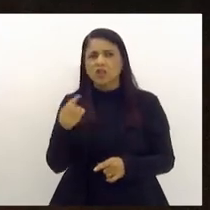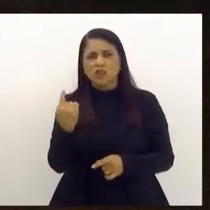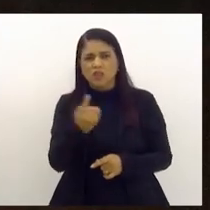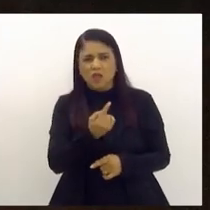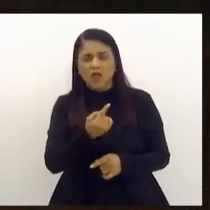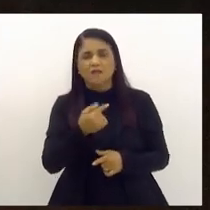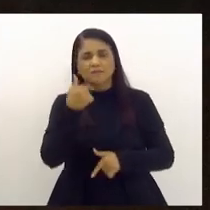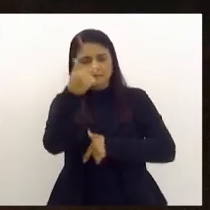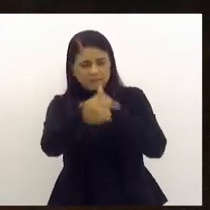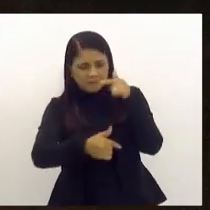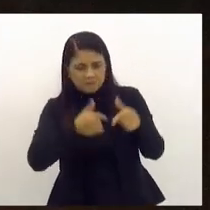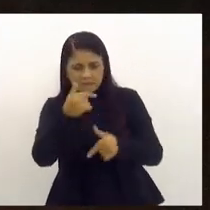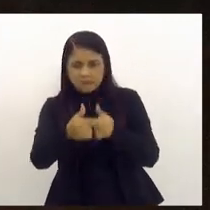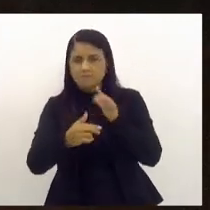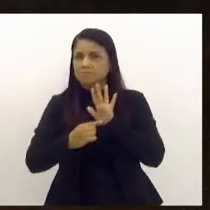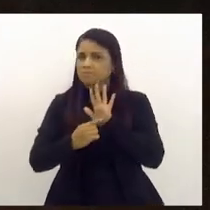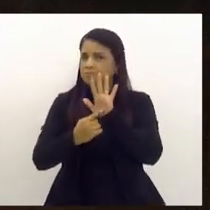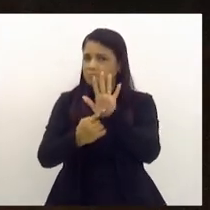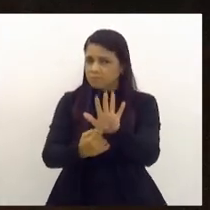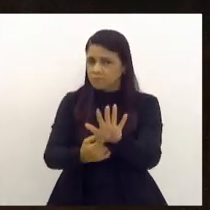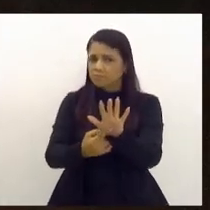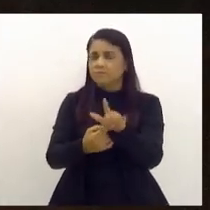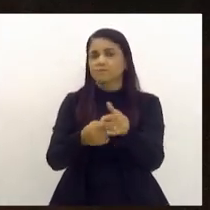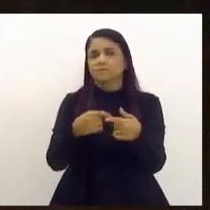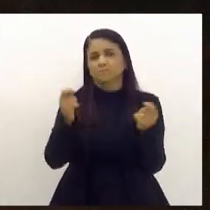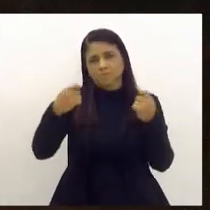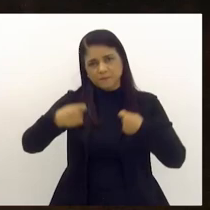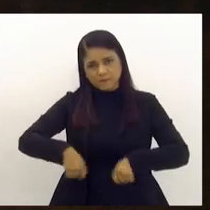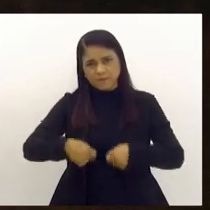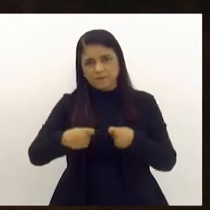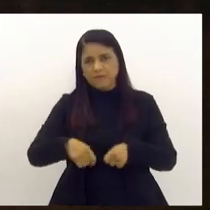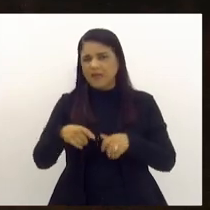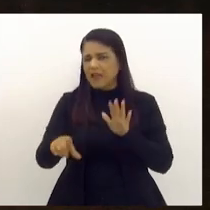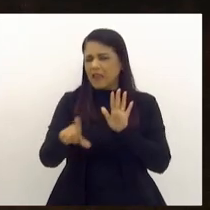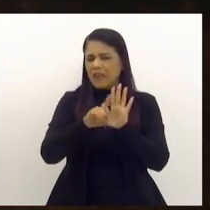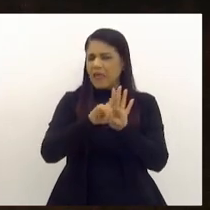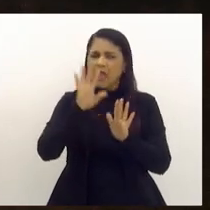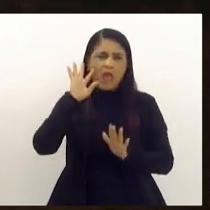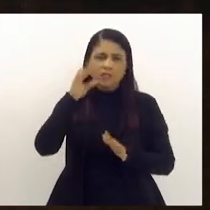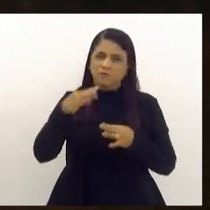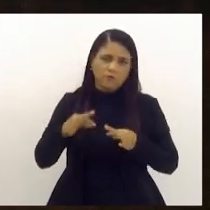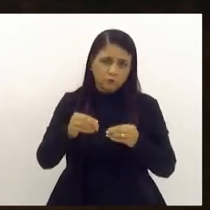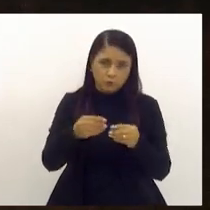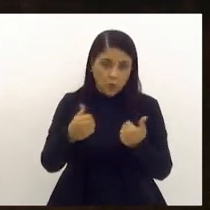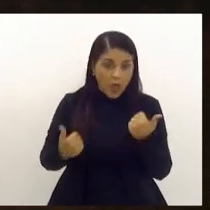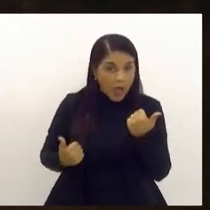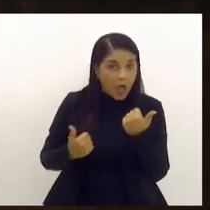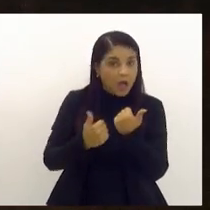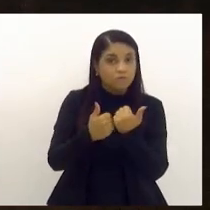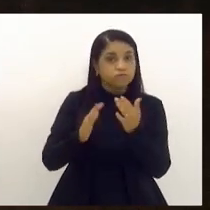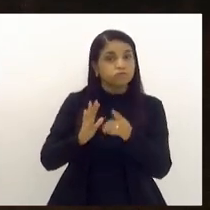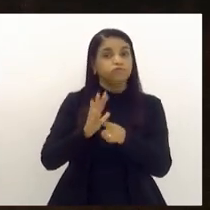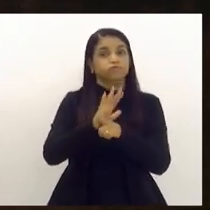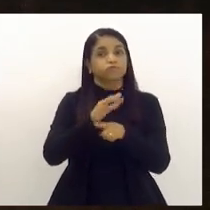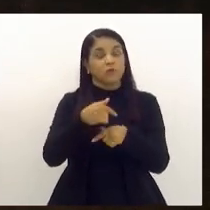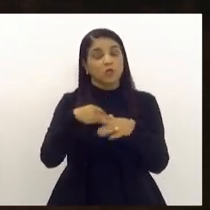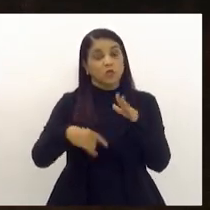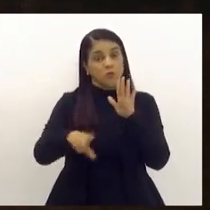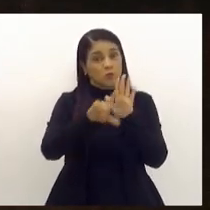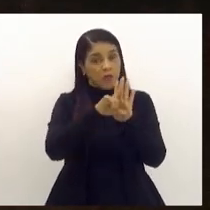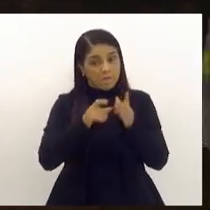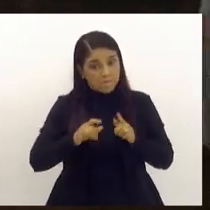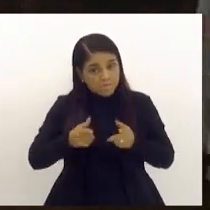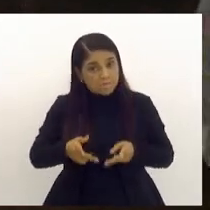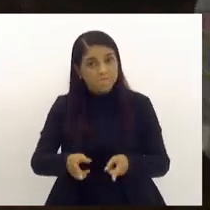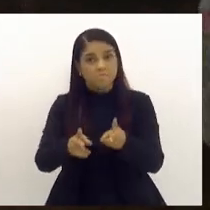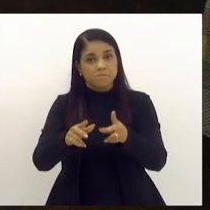tem que mostrar o trabalho. Eu acho que a gente... Claro, lei só não resolve, mas ajuda. Lei e o cumprimento da lei. E eu